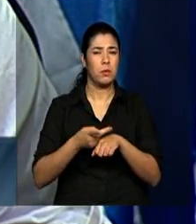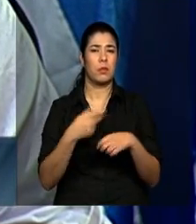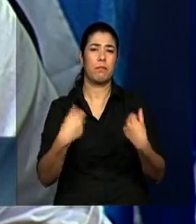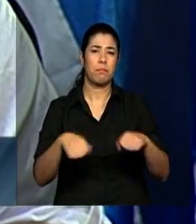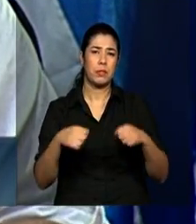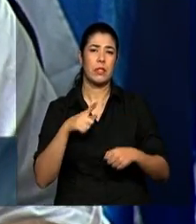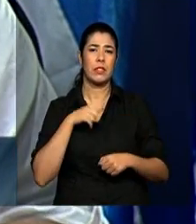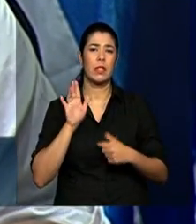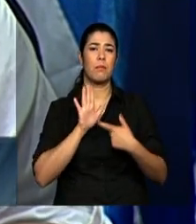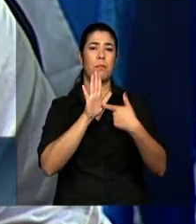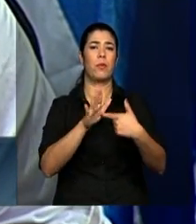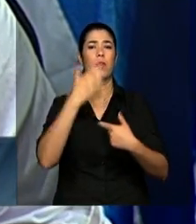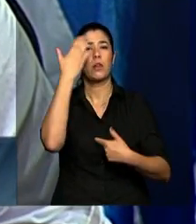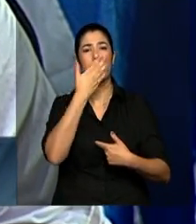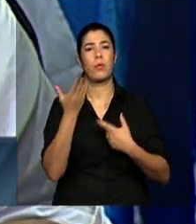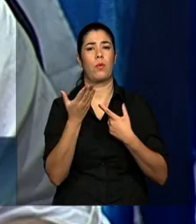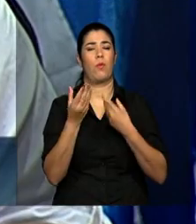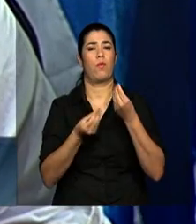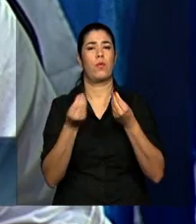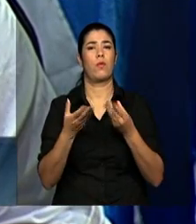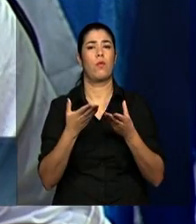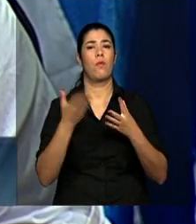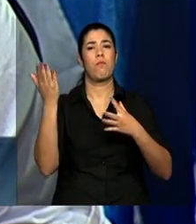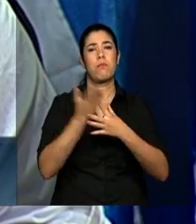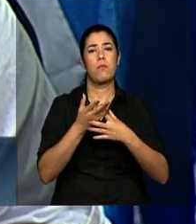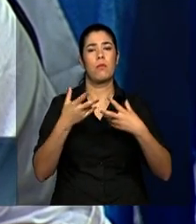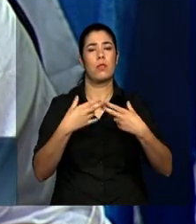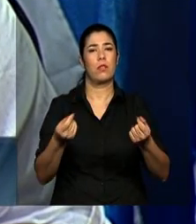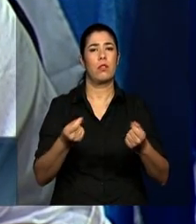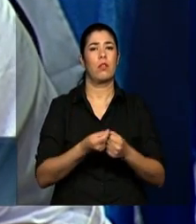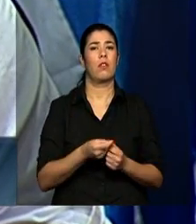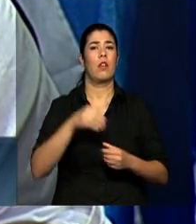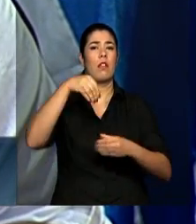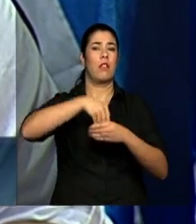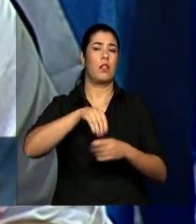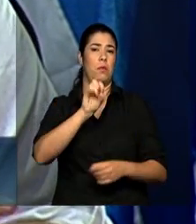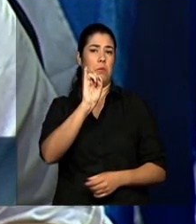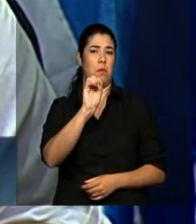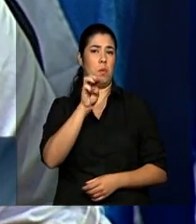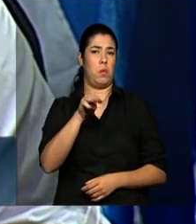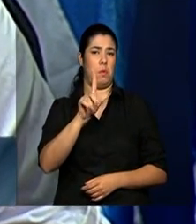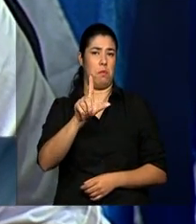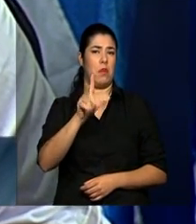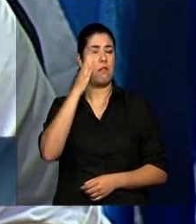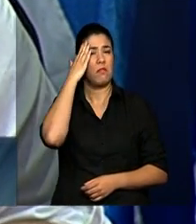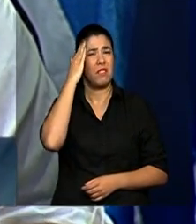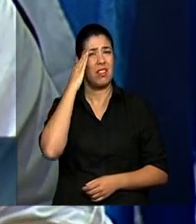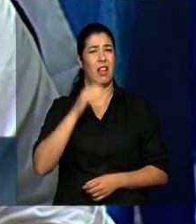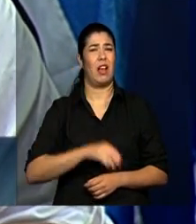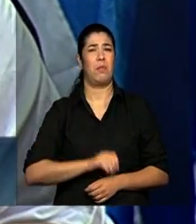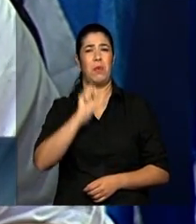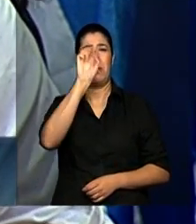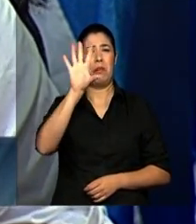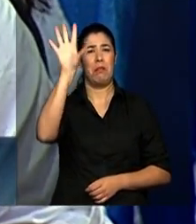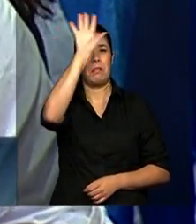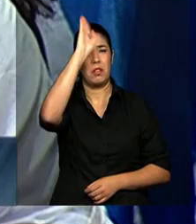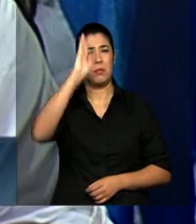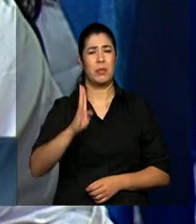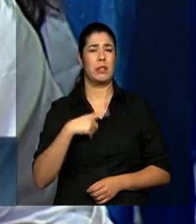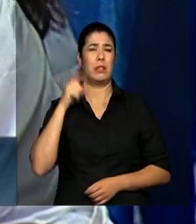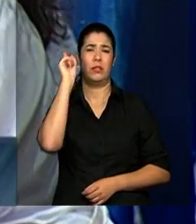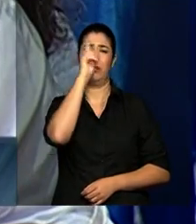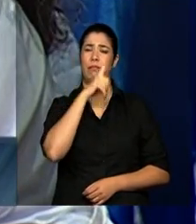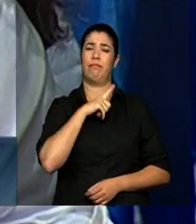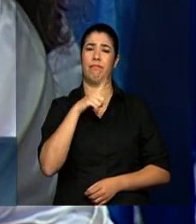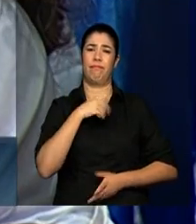recebimento também colocada principalmente para os IMLs, a gente sabe nos nossos estados a dificuldade que é